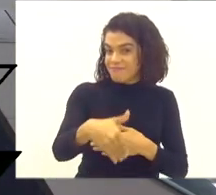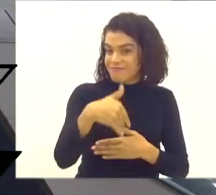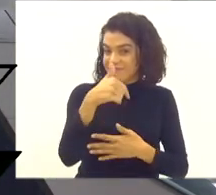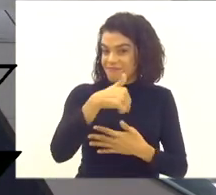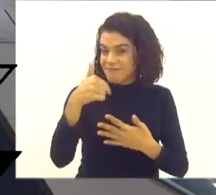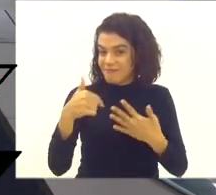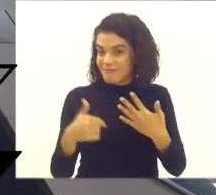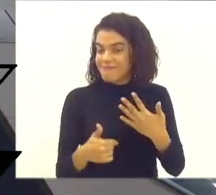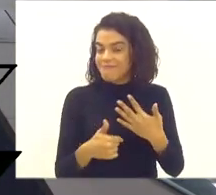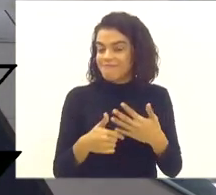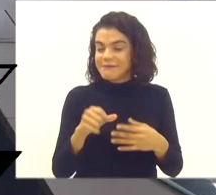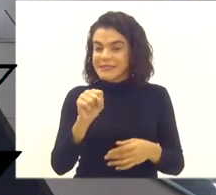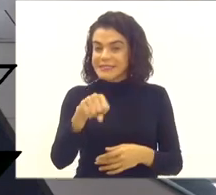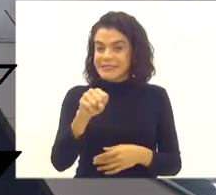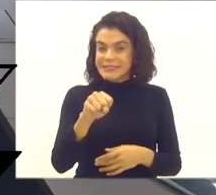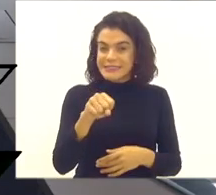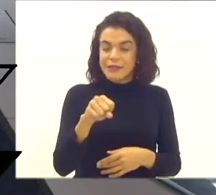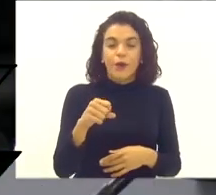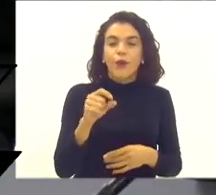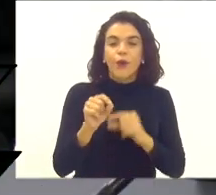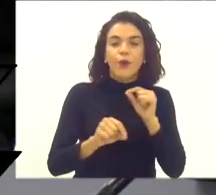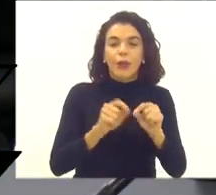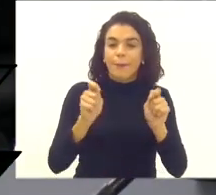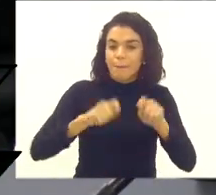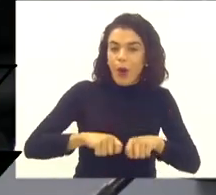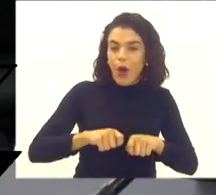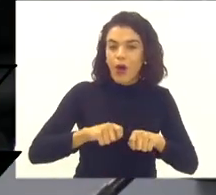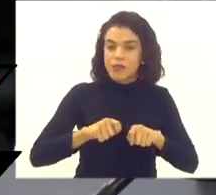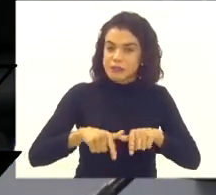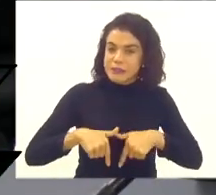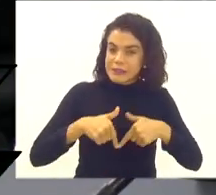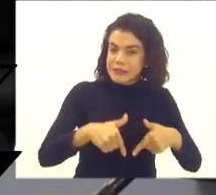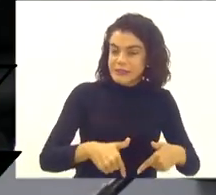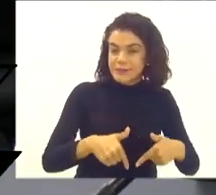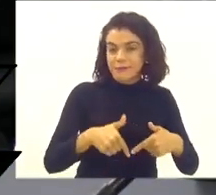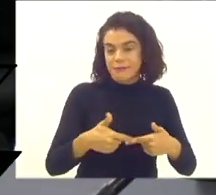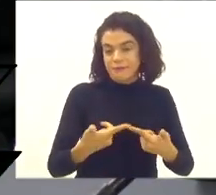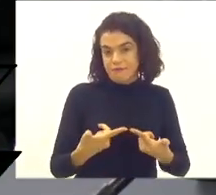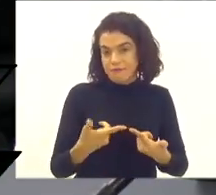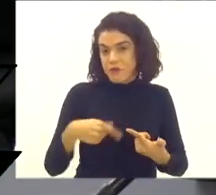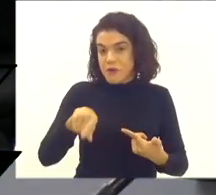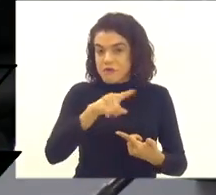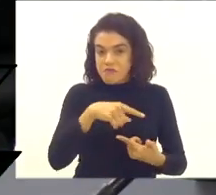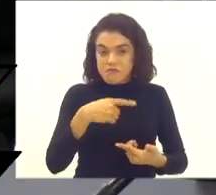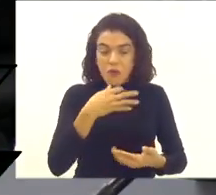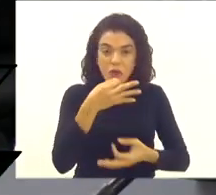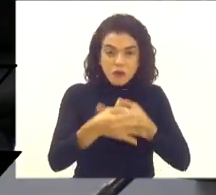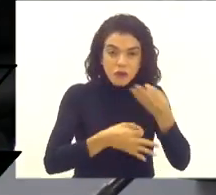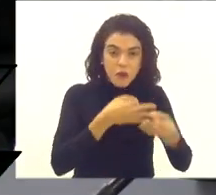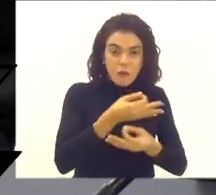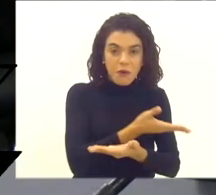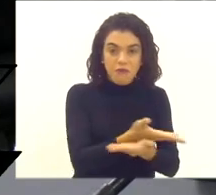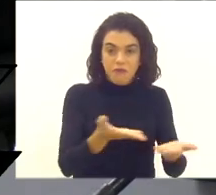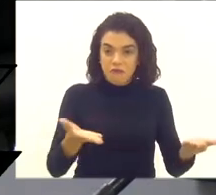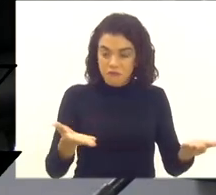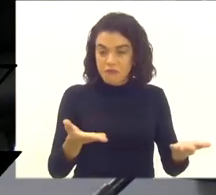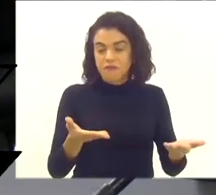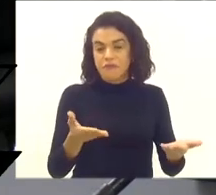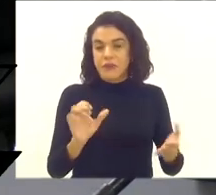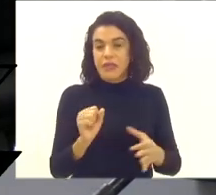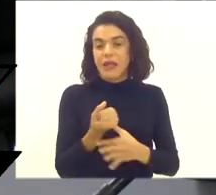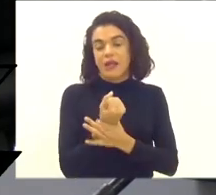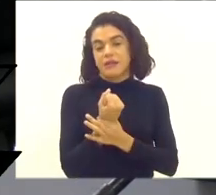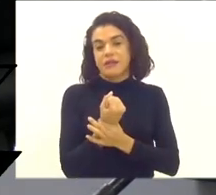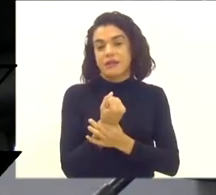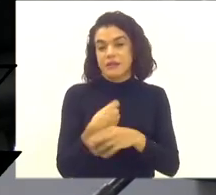mais para frente que é um pouco o que que pode ser feito né também pela casa para você garantir um pouco de